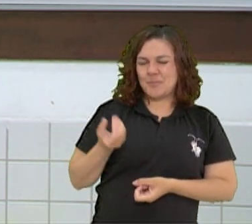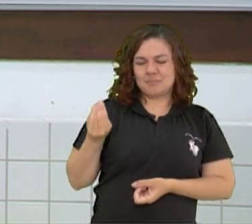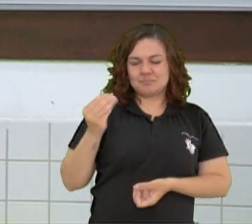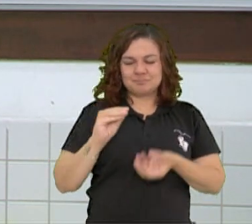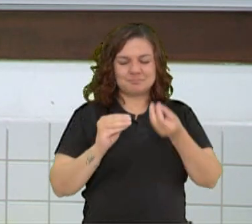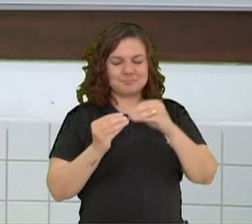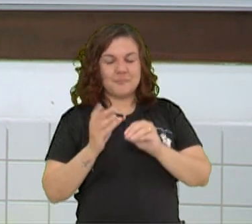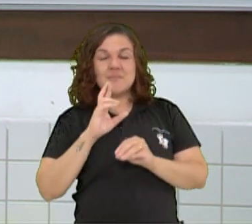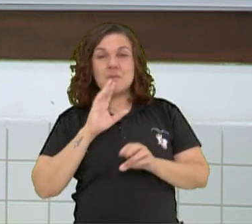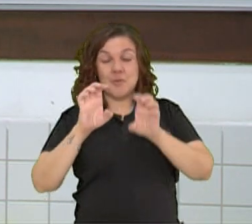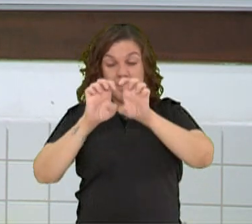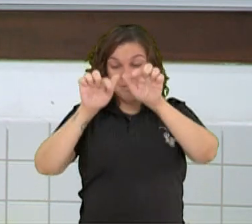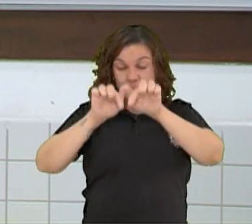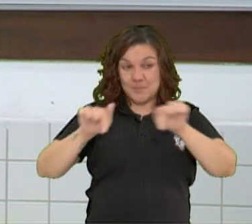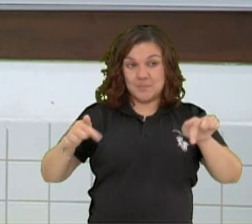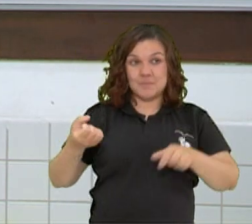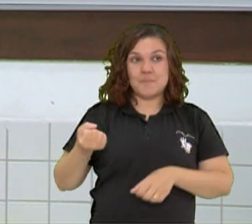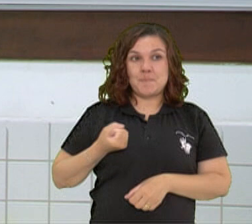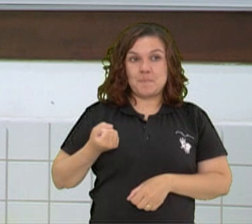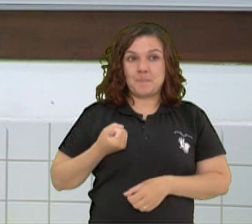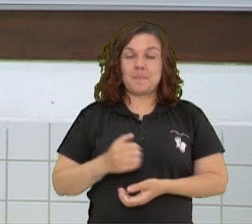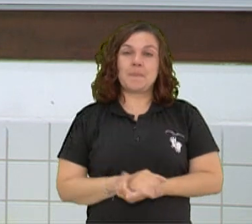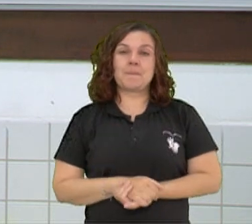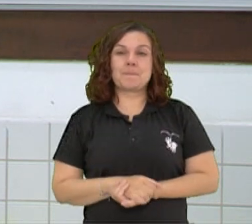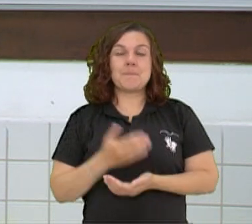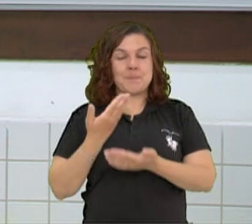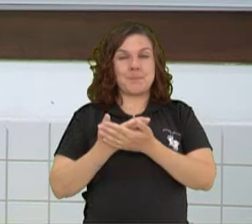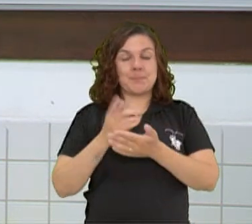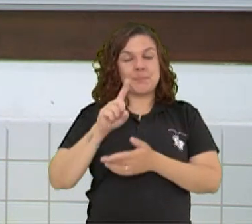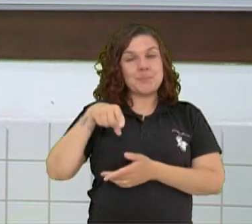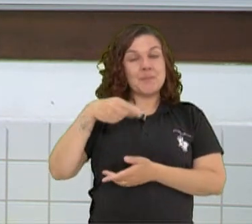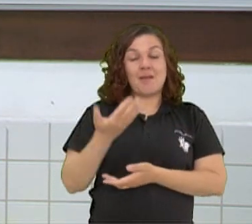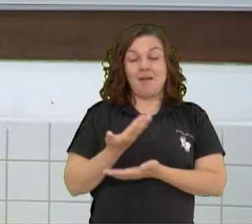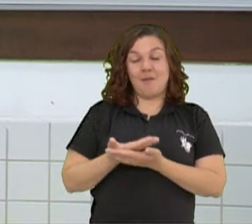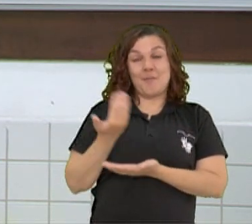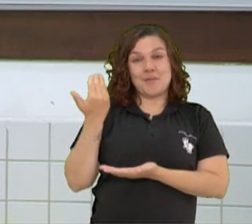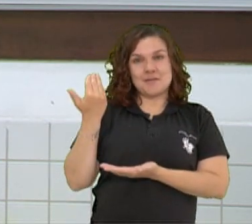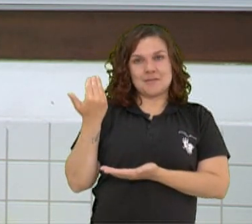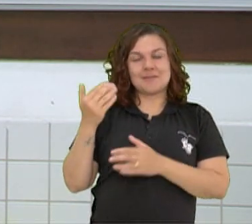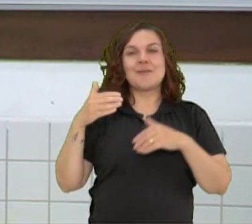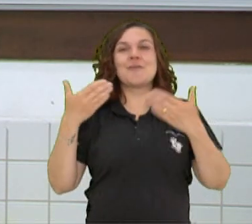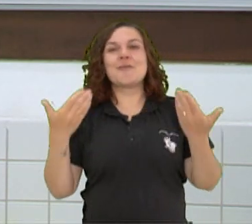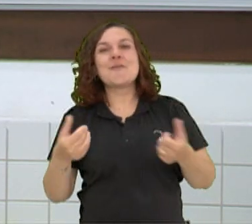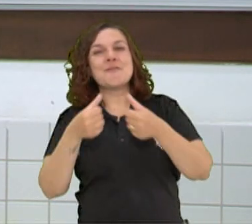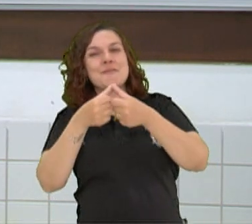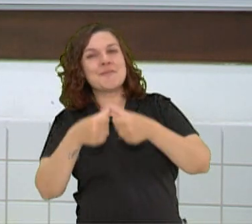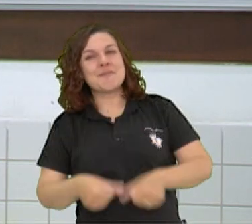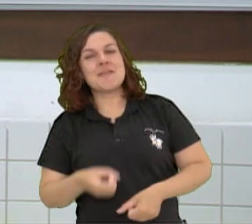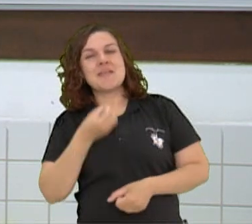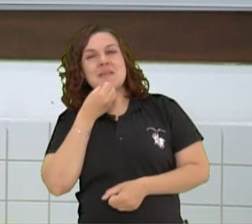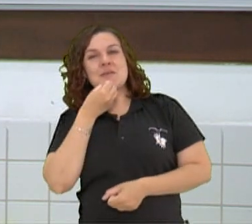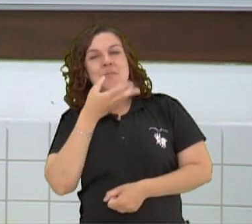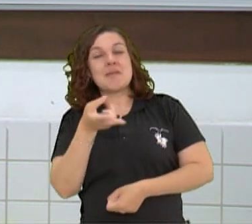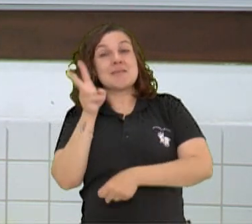resolvendo a expressão numérica, que a gente já viu um pouquinho na aula passada. Gente, fiquem bem,